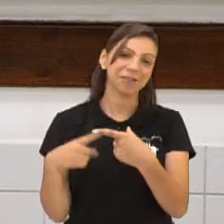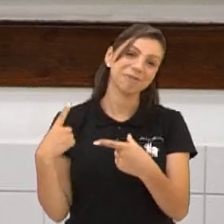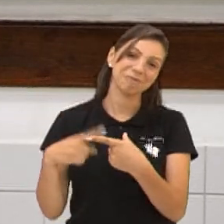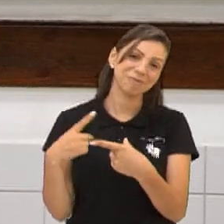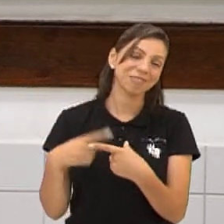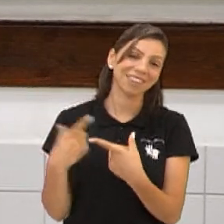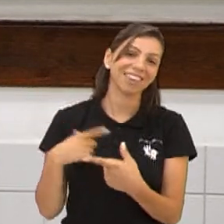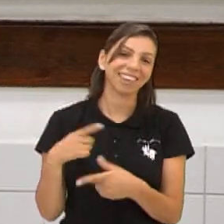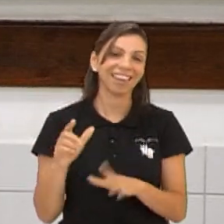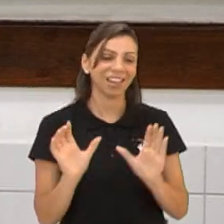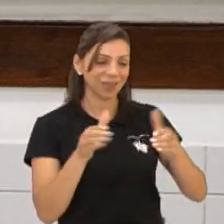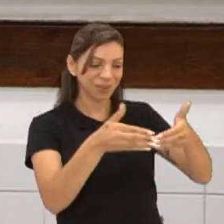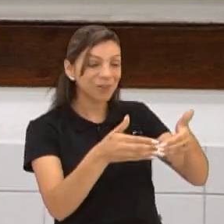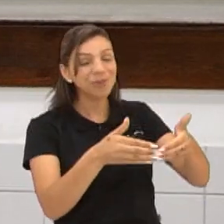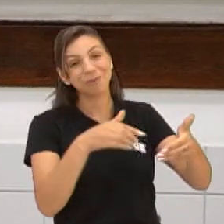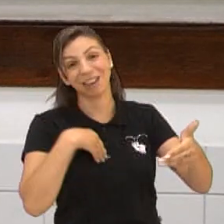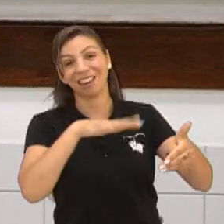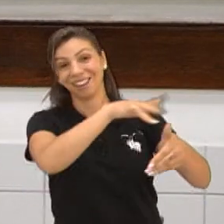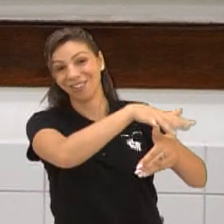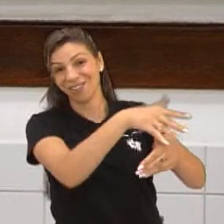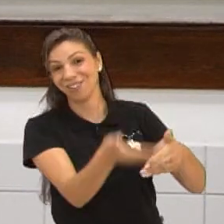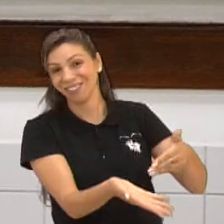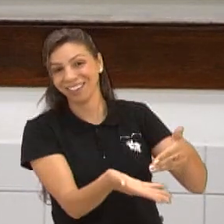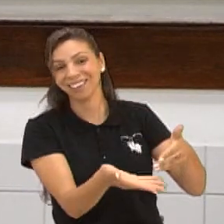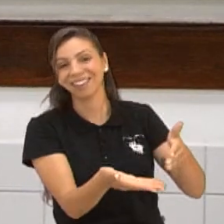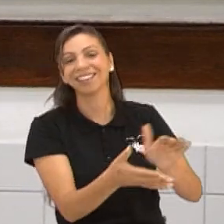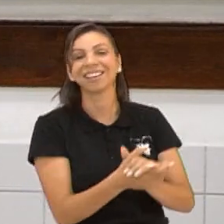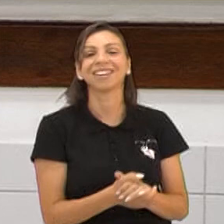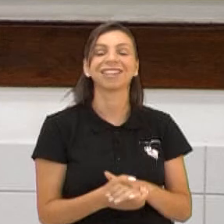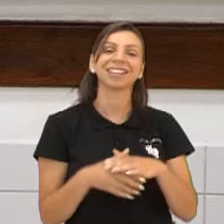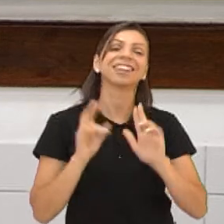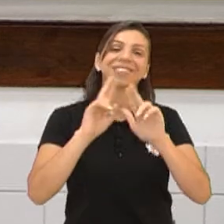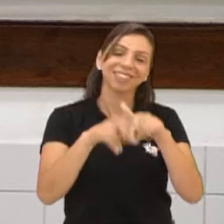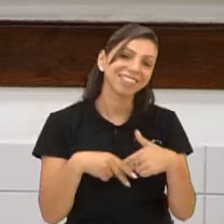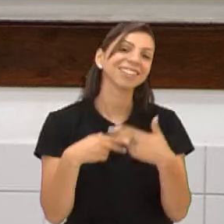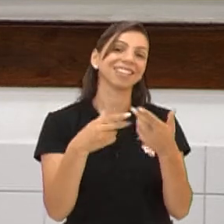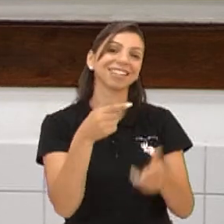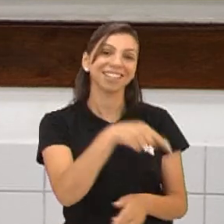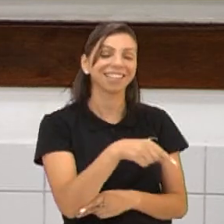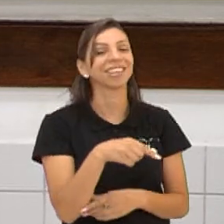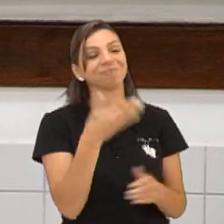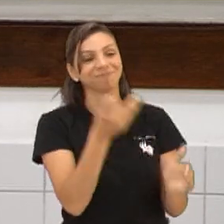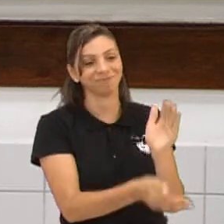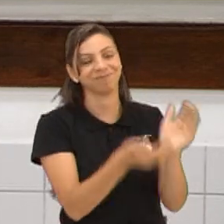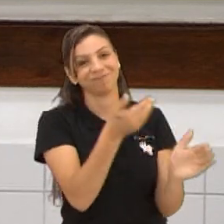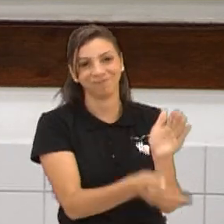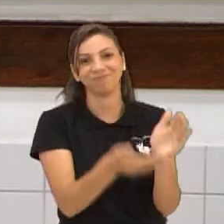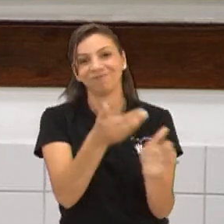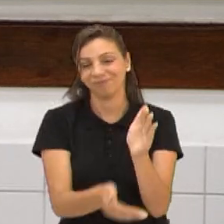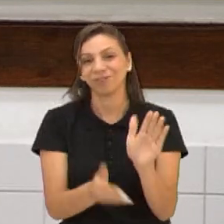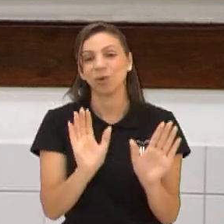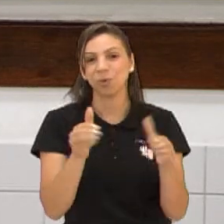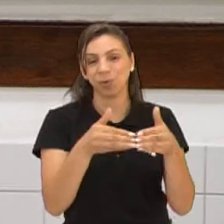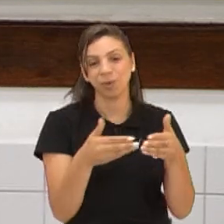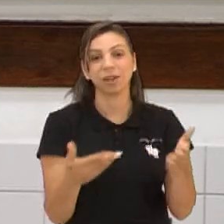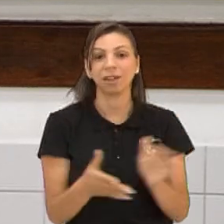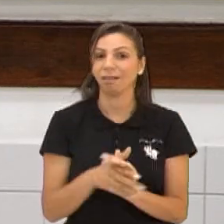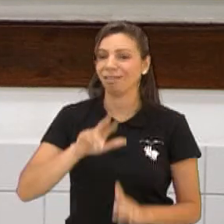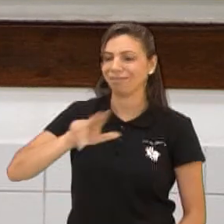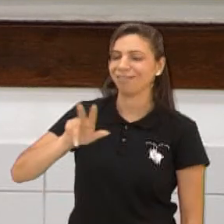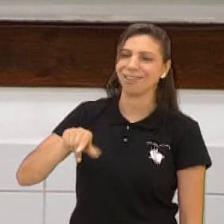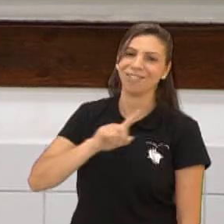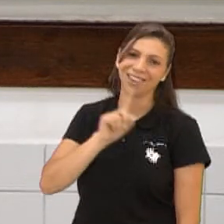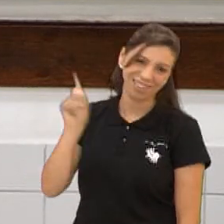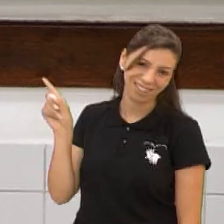dos jogadores estado emocional enfim várias outras condições sim fizeram com que aquele jogador que perdessem jogos não Mick